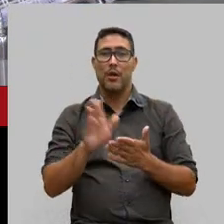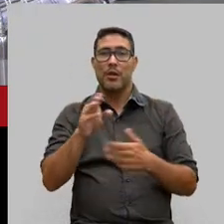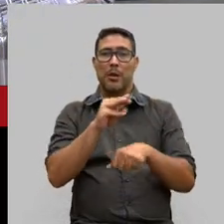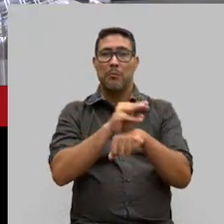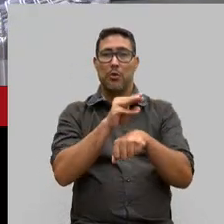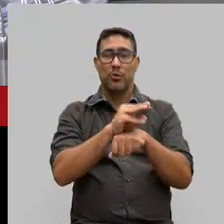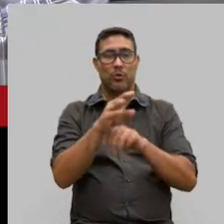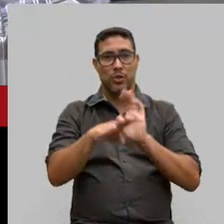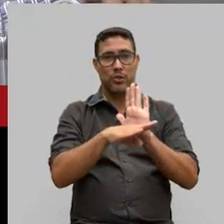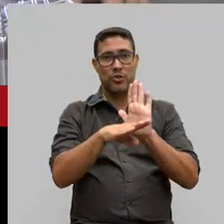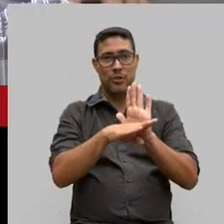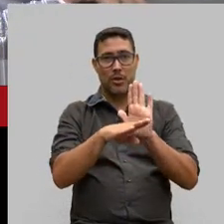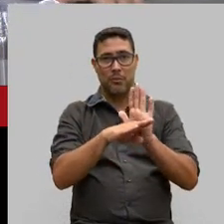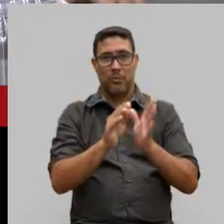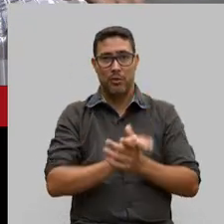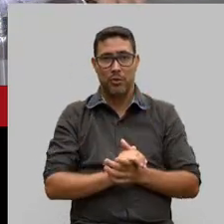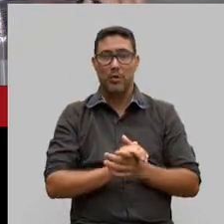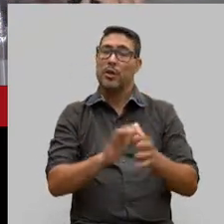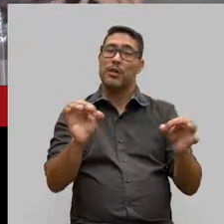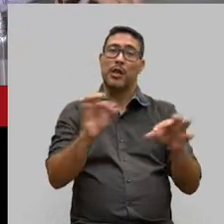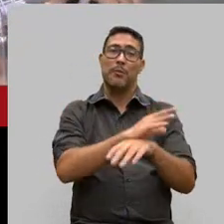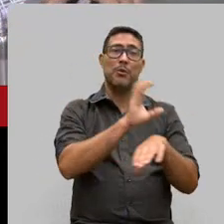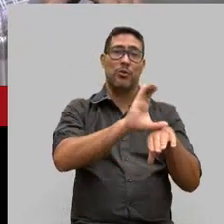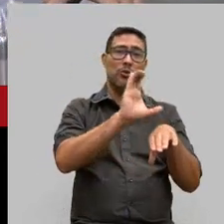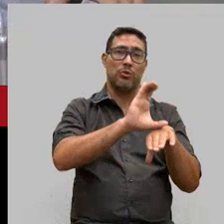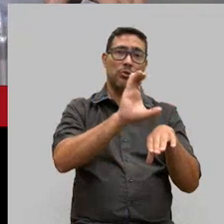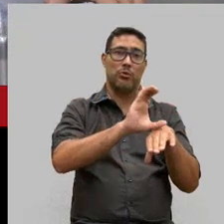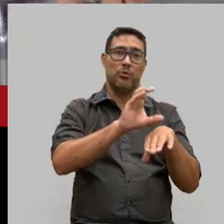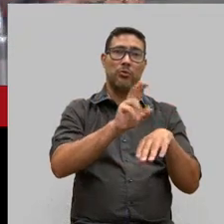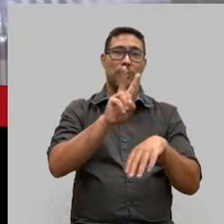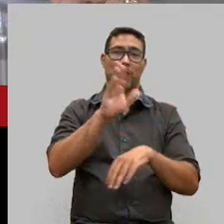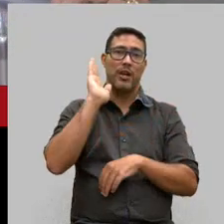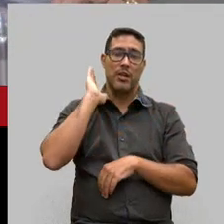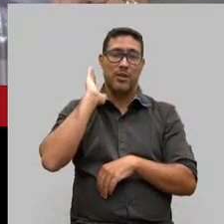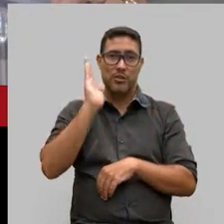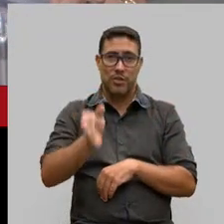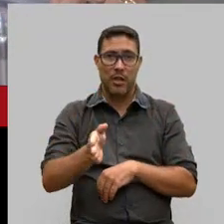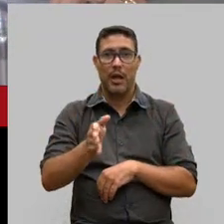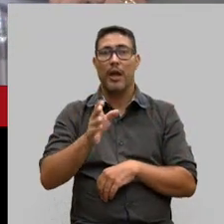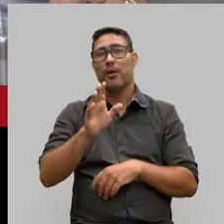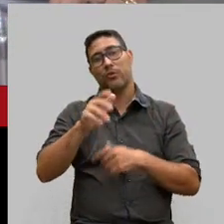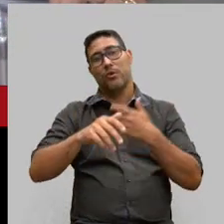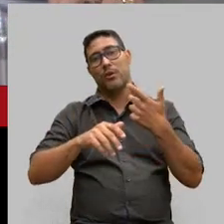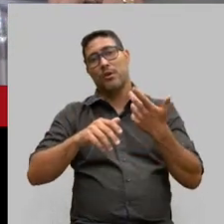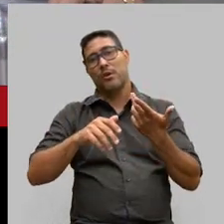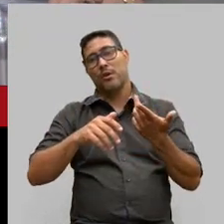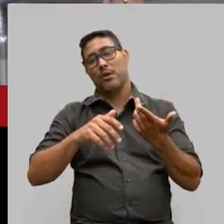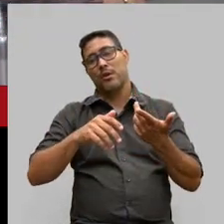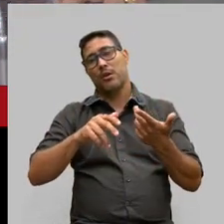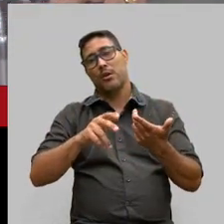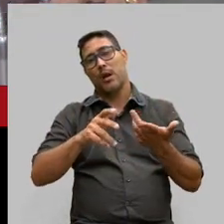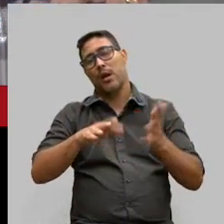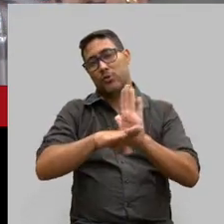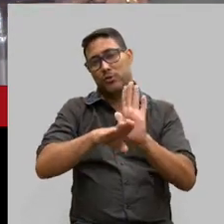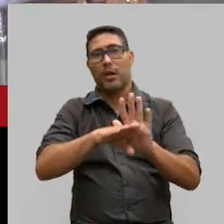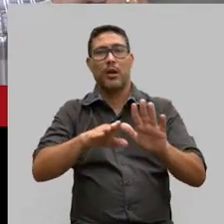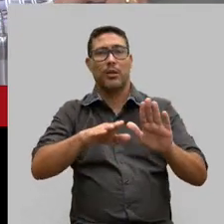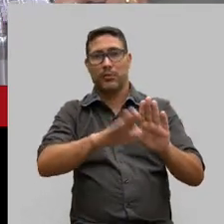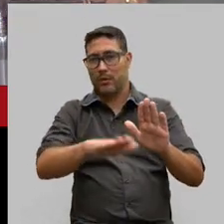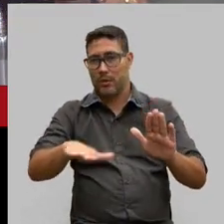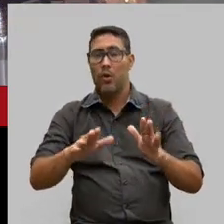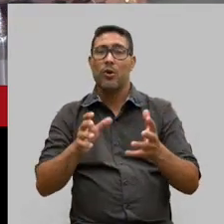ela simplesmente conclui o curso e já vai direto para poder pegar a criança e trabalhar com a criança o que que eu quero